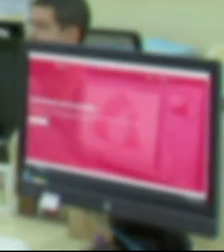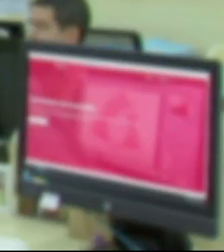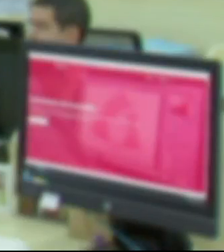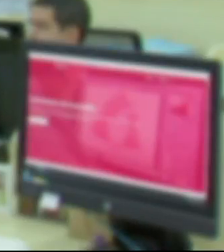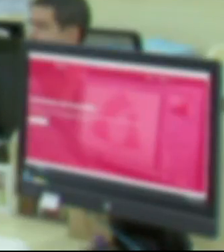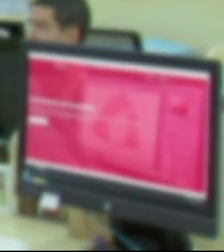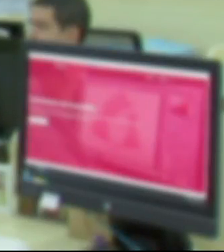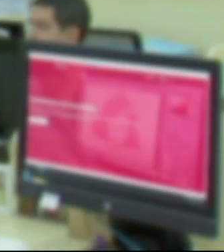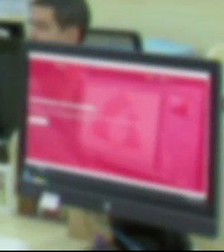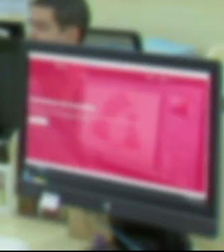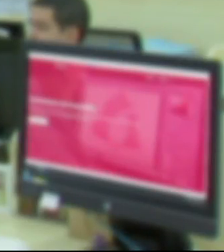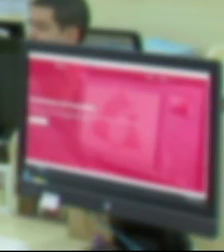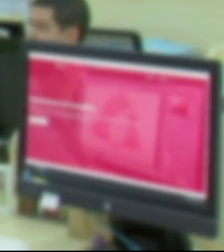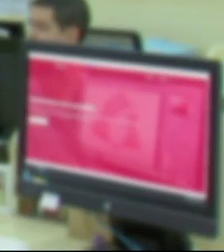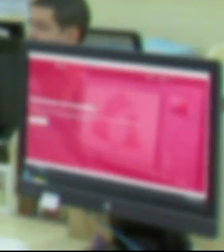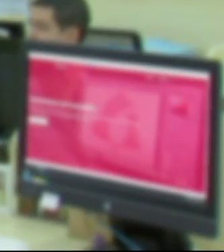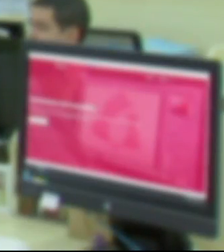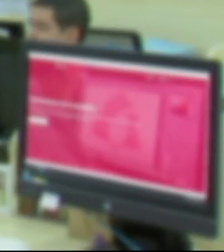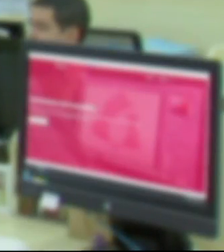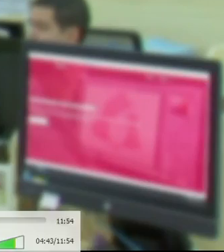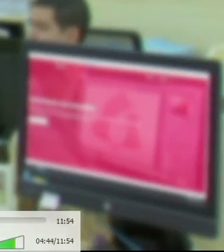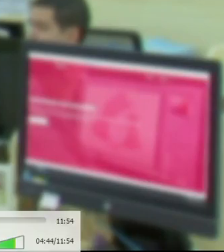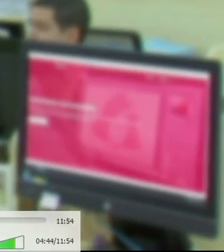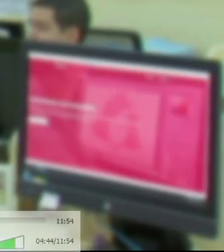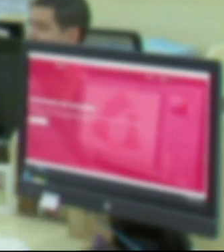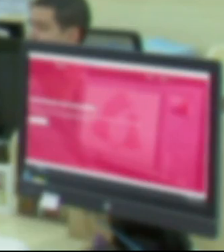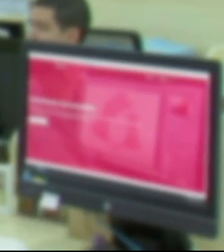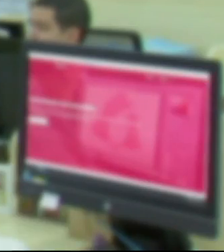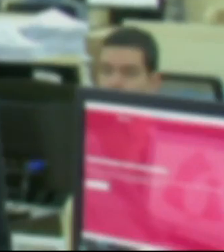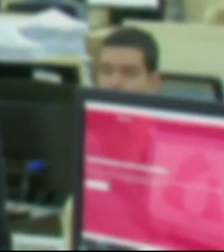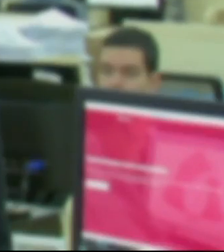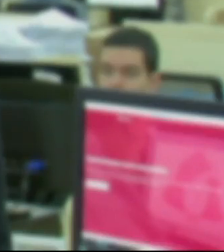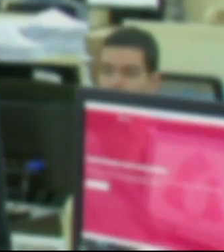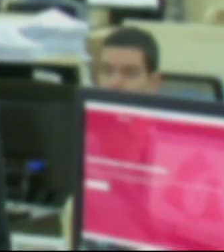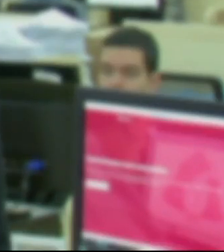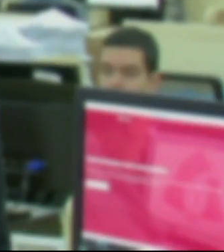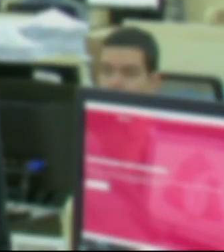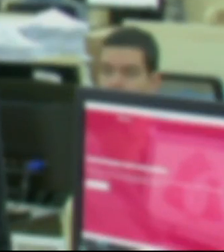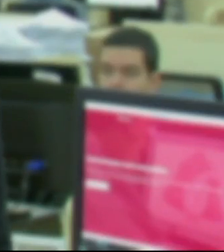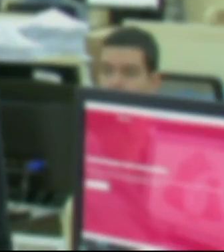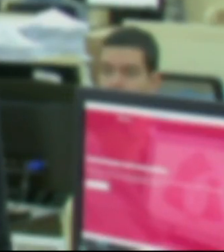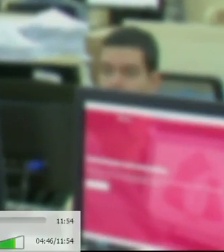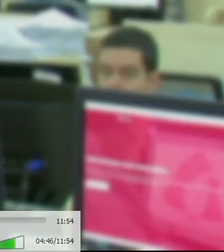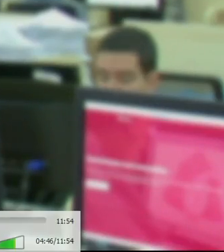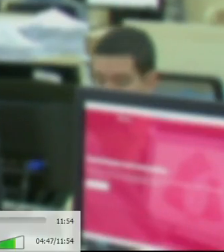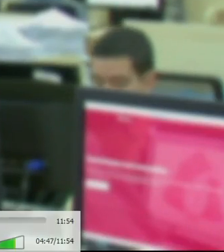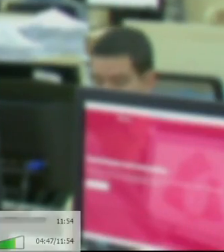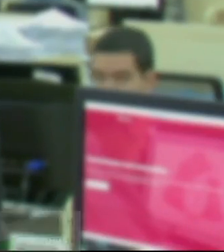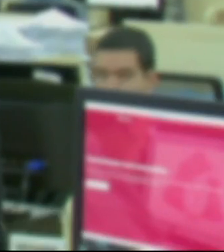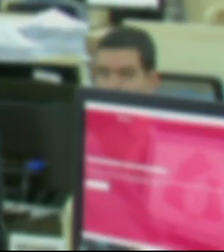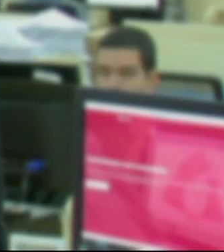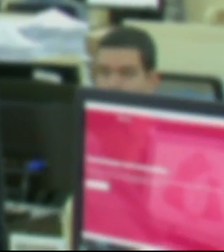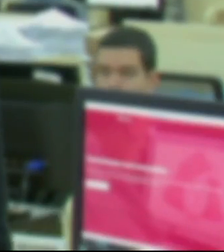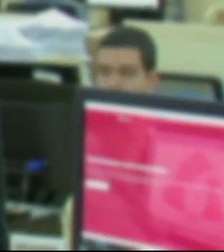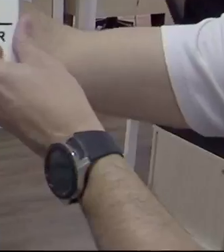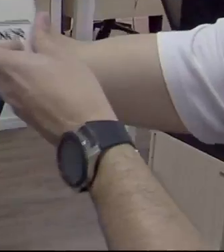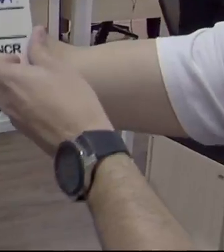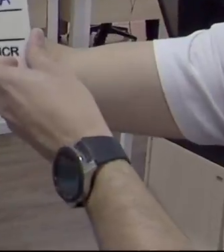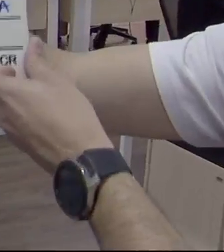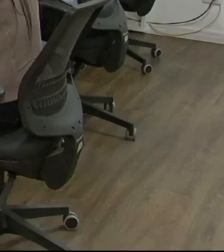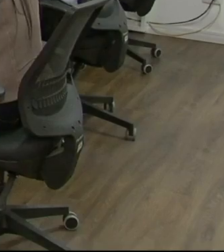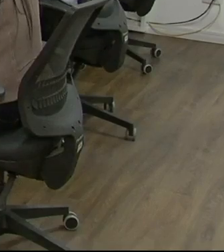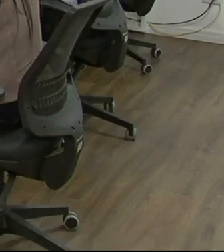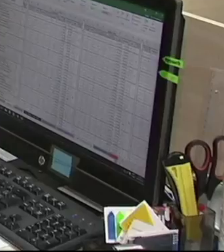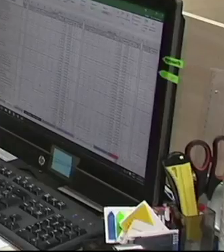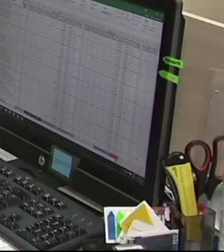o olá eu sou professora simone teles a diretora acadêmica da univesp e hoje eu apresento para você a nossa